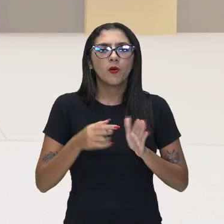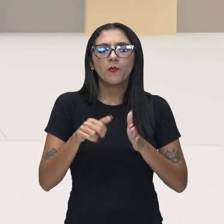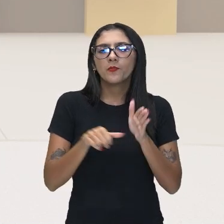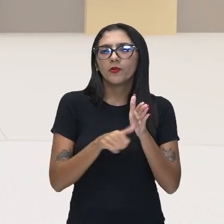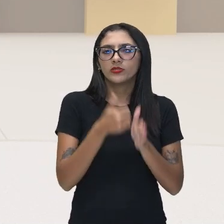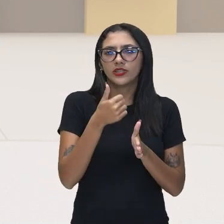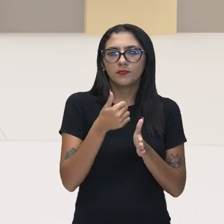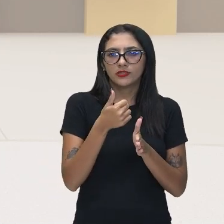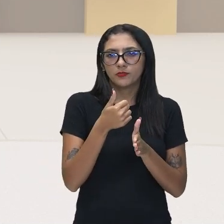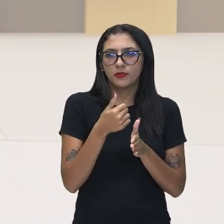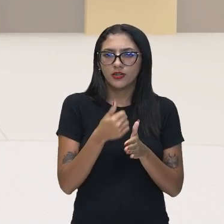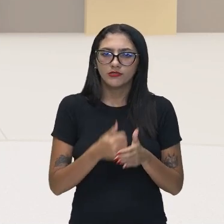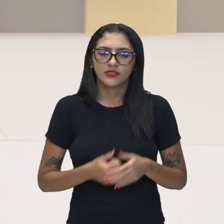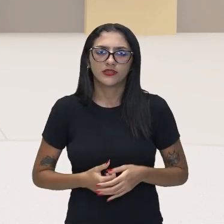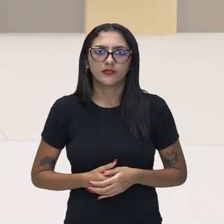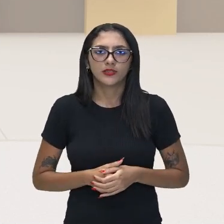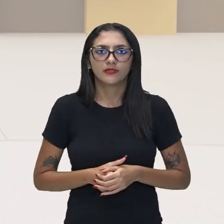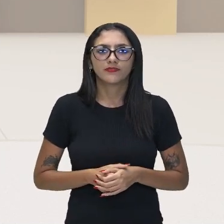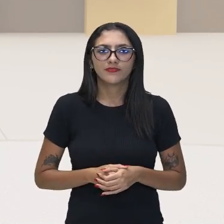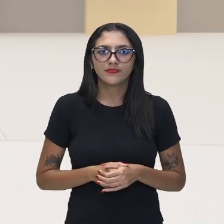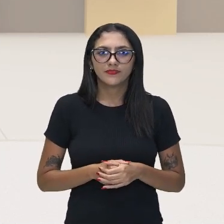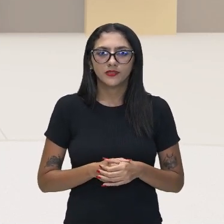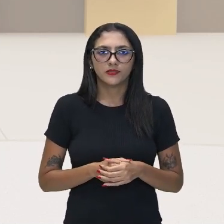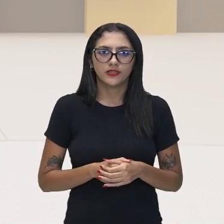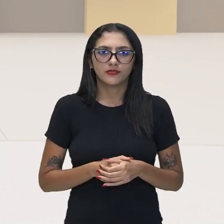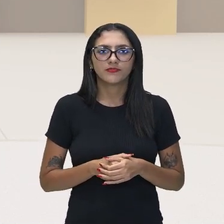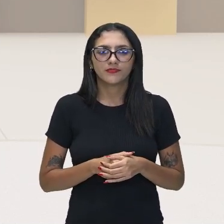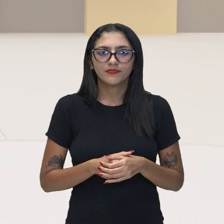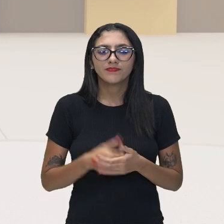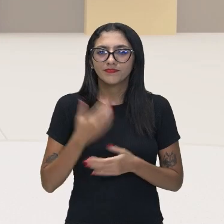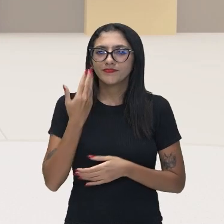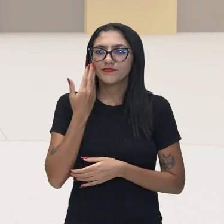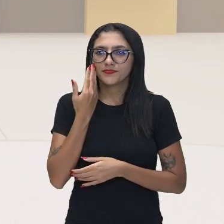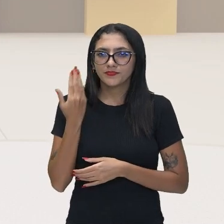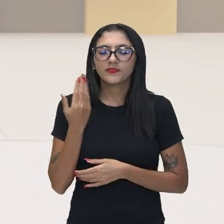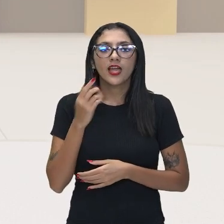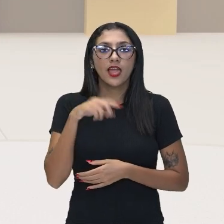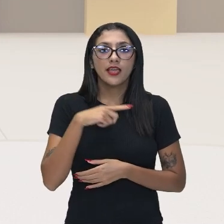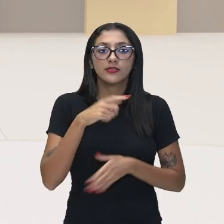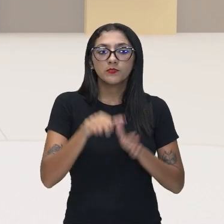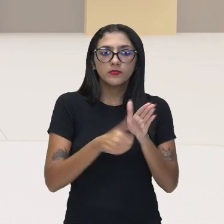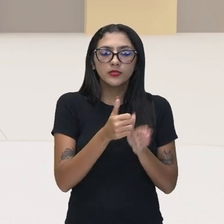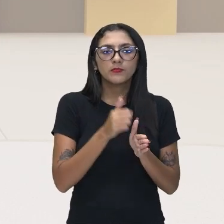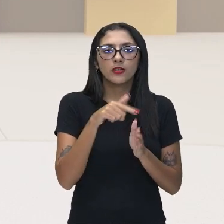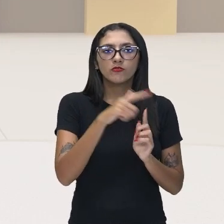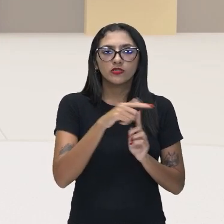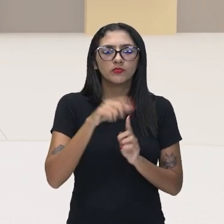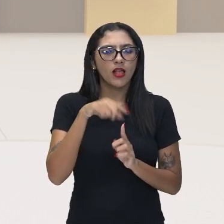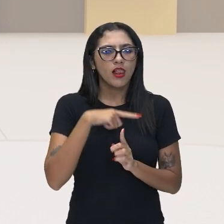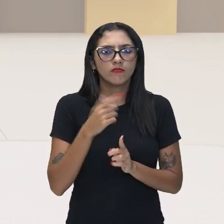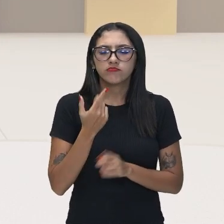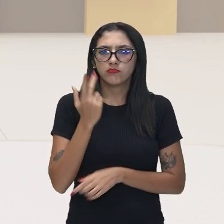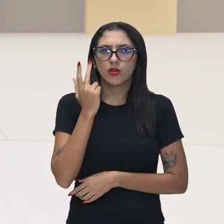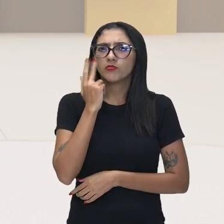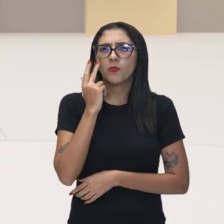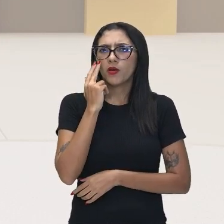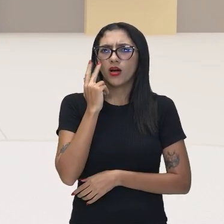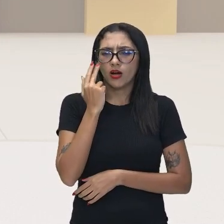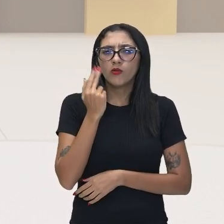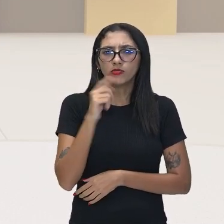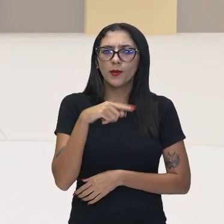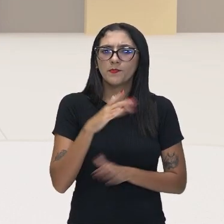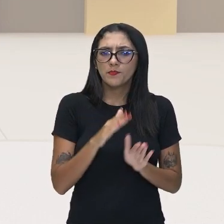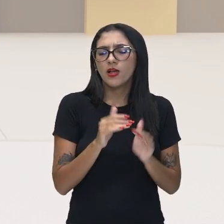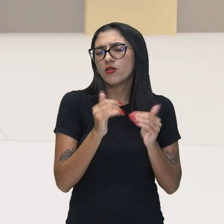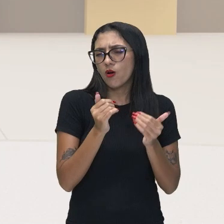professor? É o empréstimo pessoal. Acompanhe comigo aí na tela. Essa modalidade é uma das mais comuns e acessíveis,